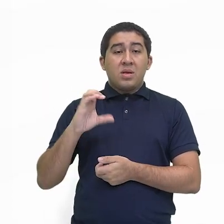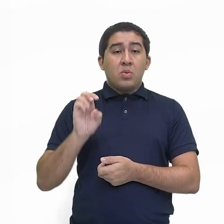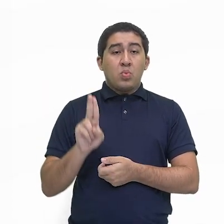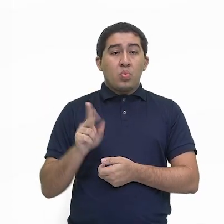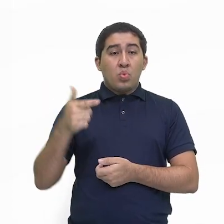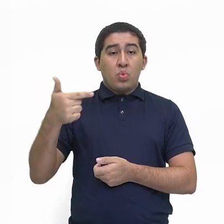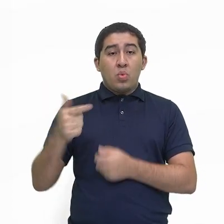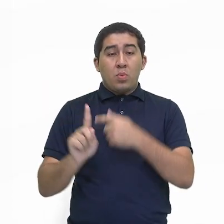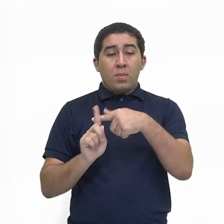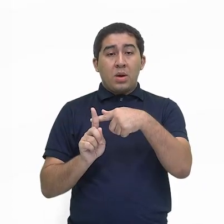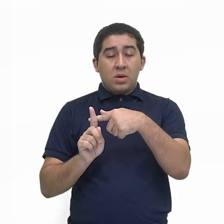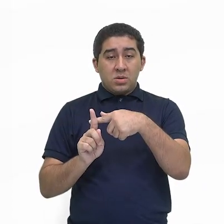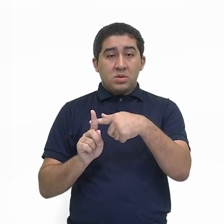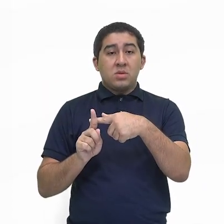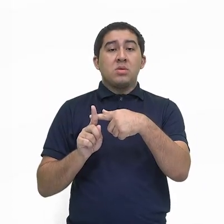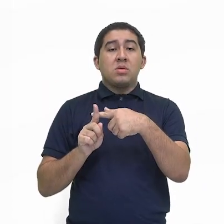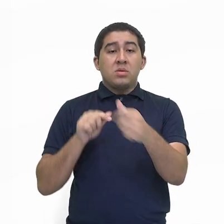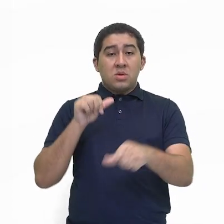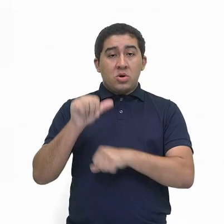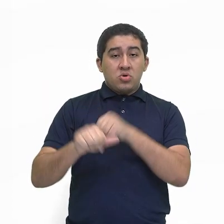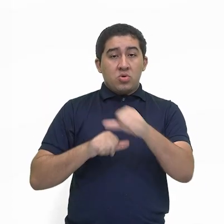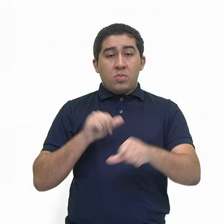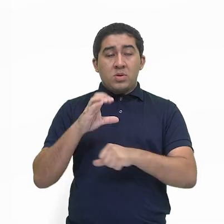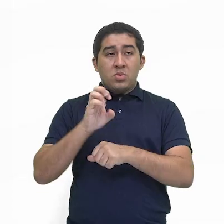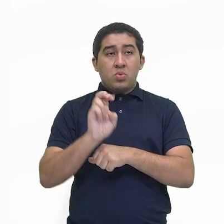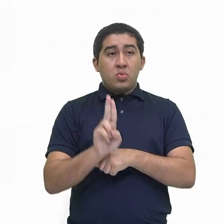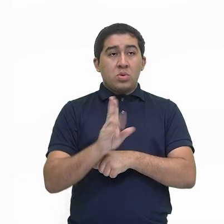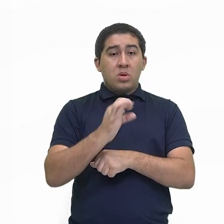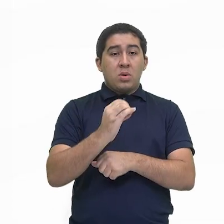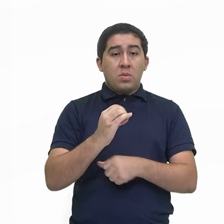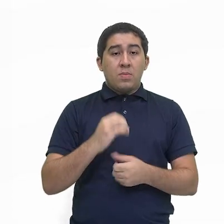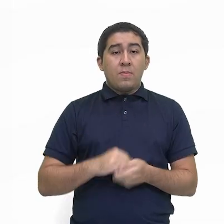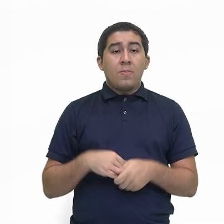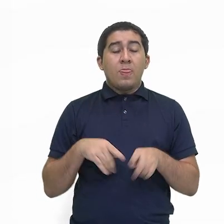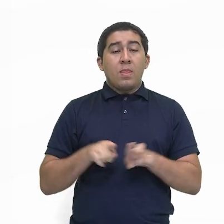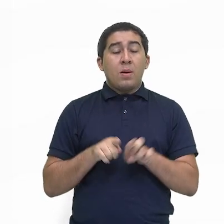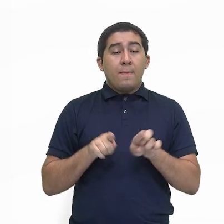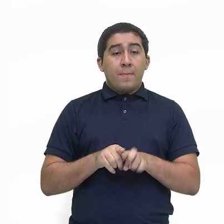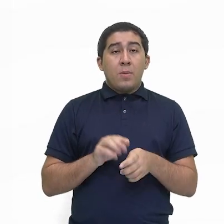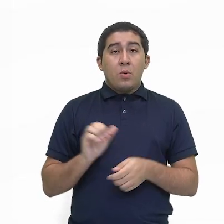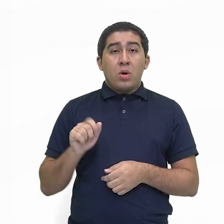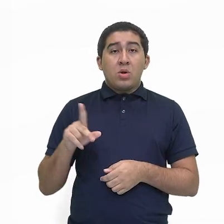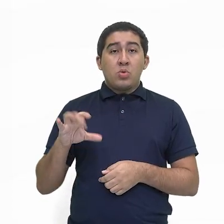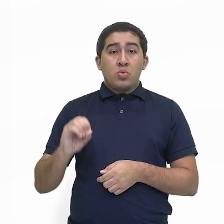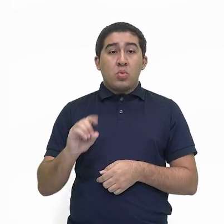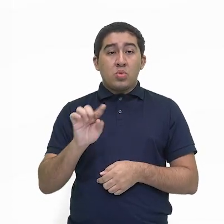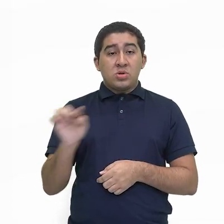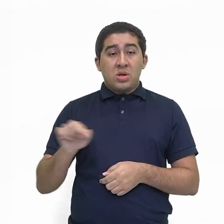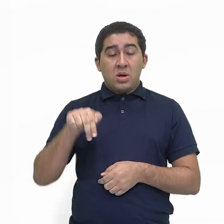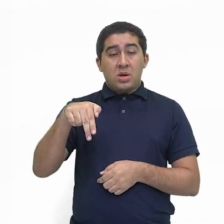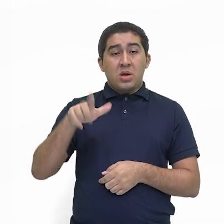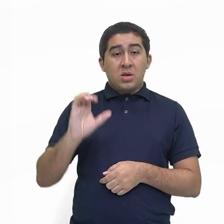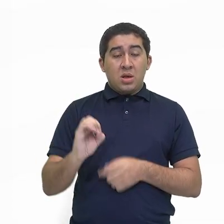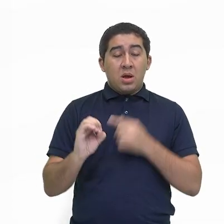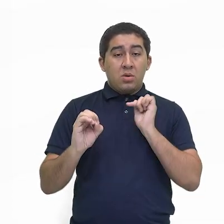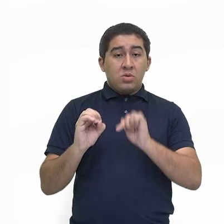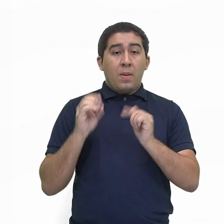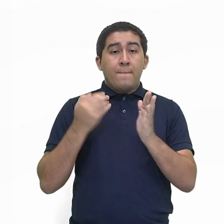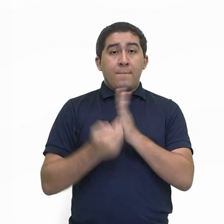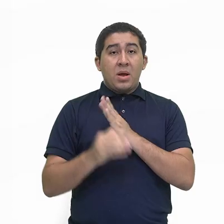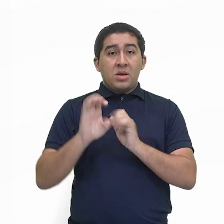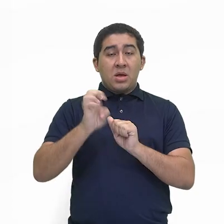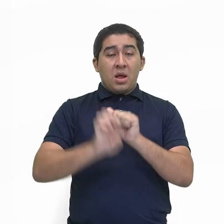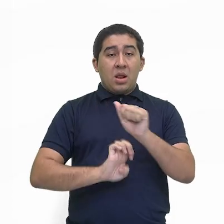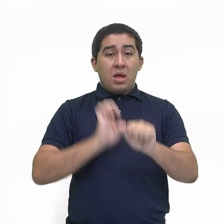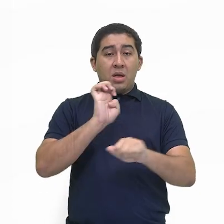2 elétrons, se transforma em cobre 0, e no ânodo, o zinco, que era 0, perde 2 elétrons,